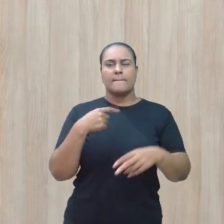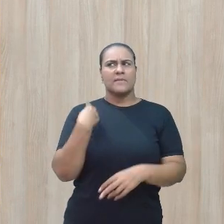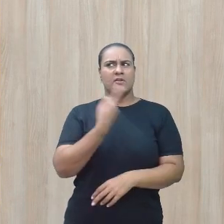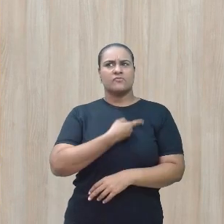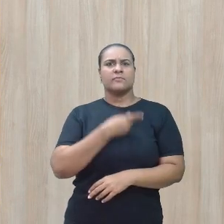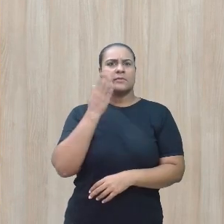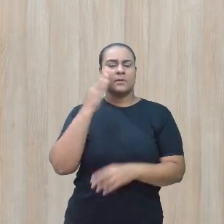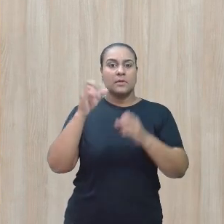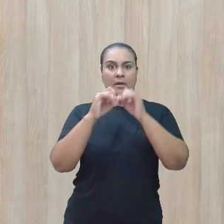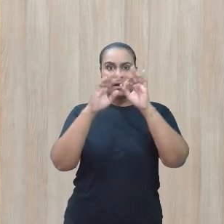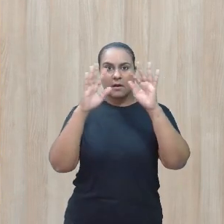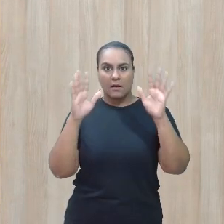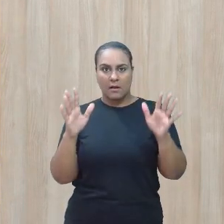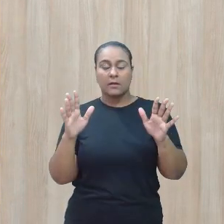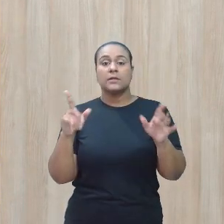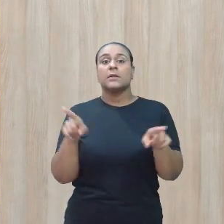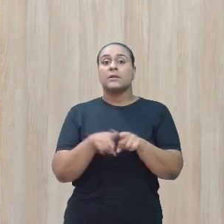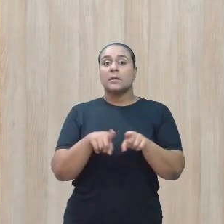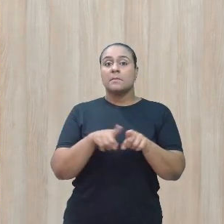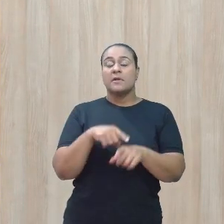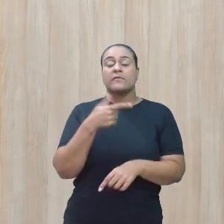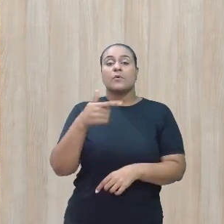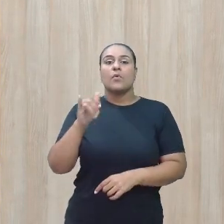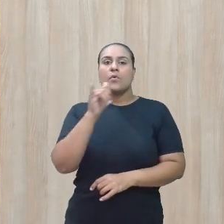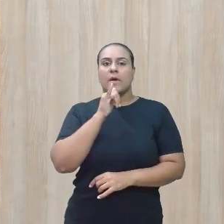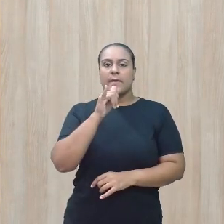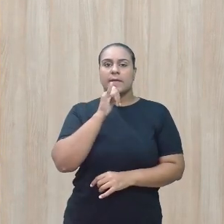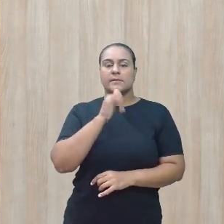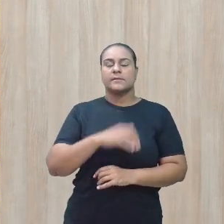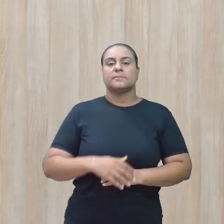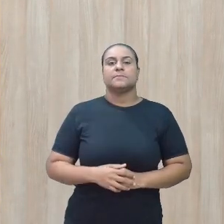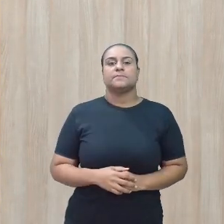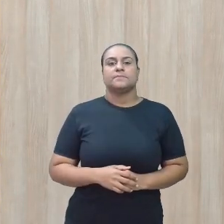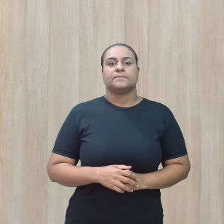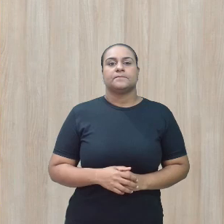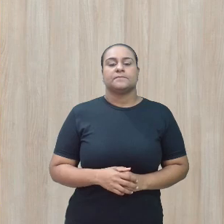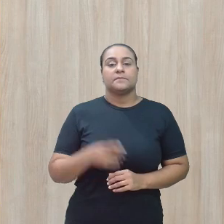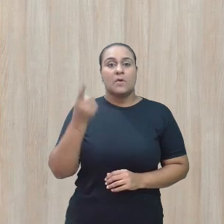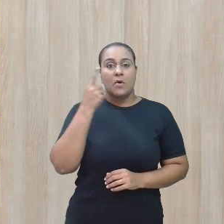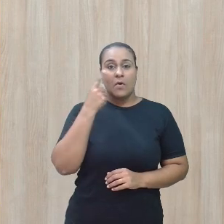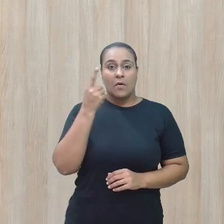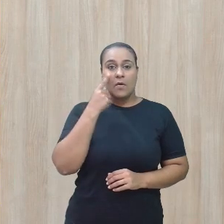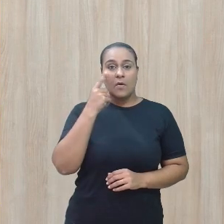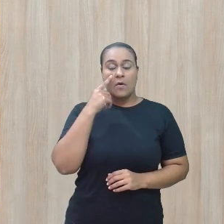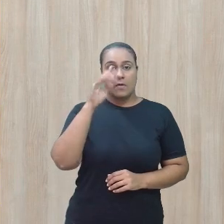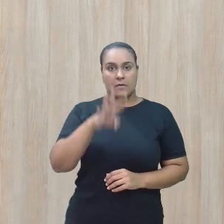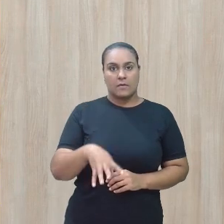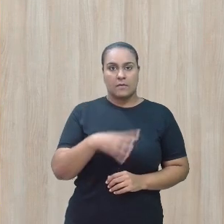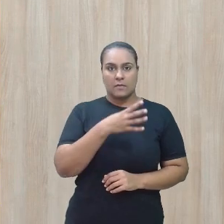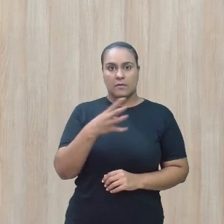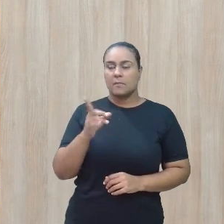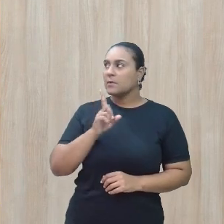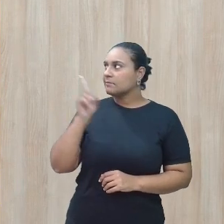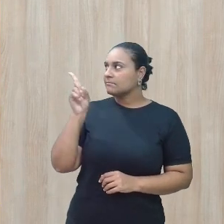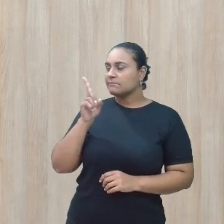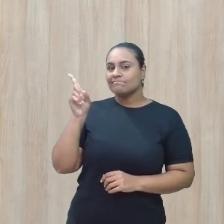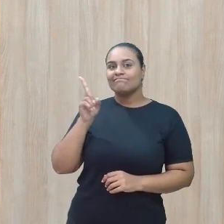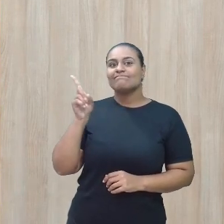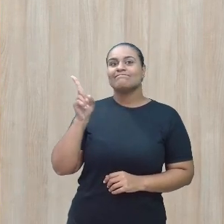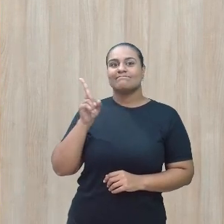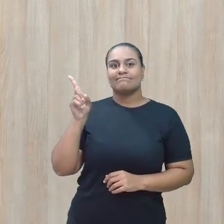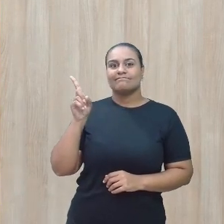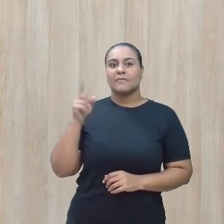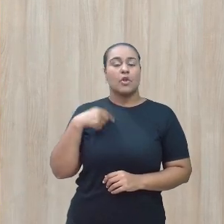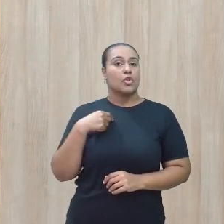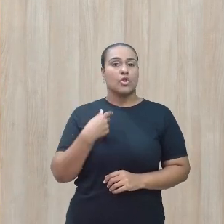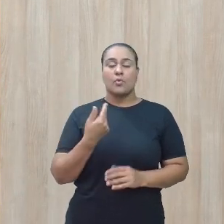entender melhor, e a gente ainda vai ver um outro exemplo sobre isso. Olha só, aqui no caso da tabela de dupla entrada, eu não coloquei o